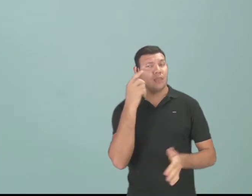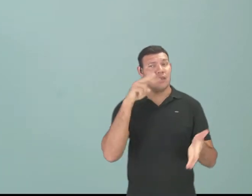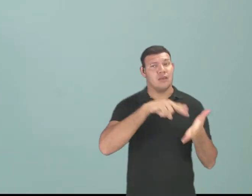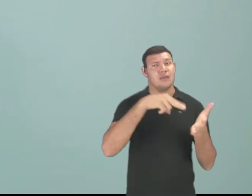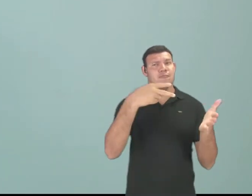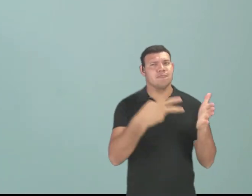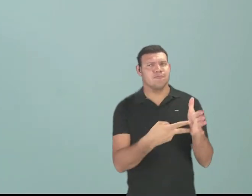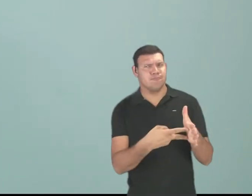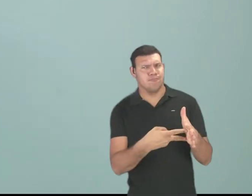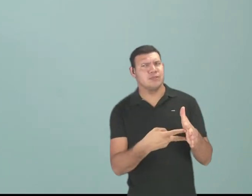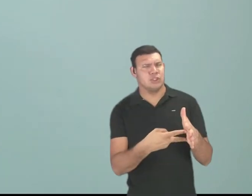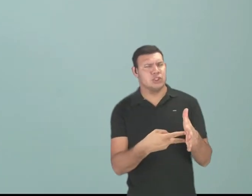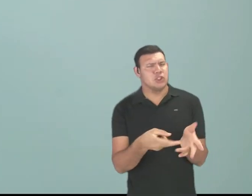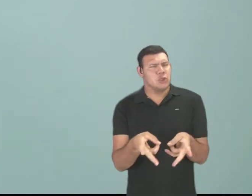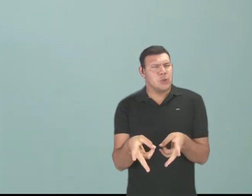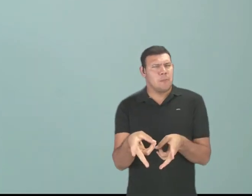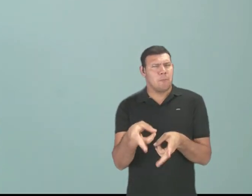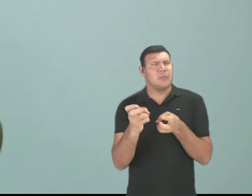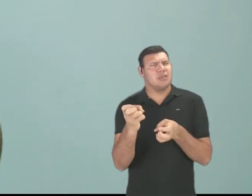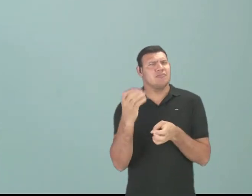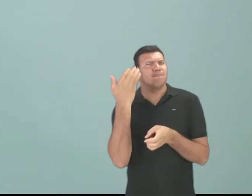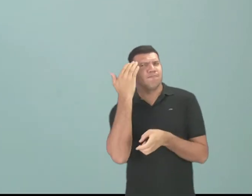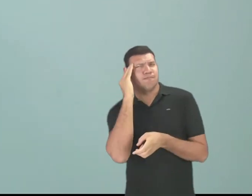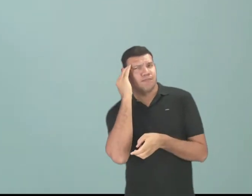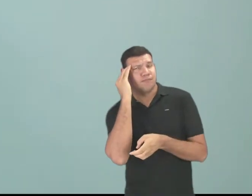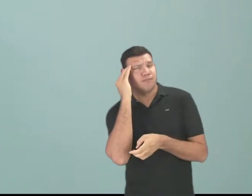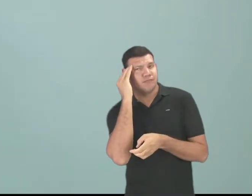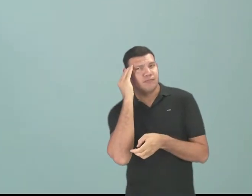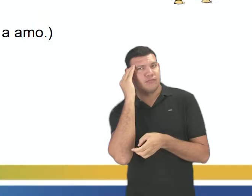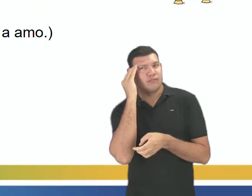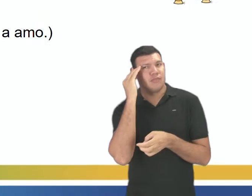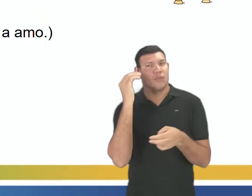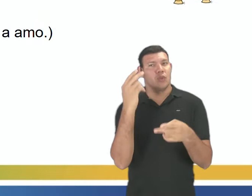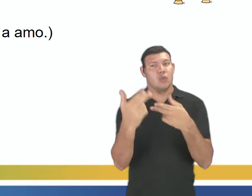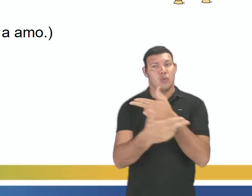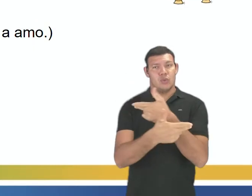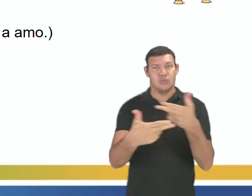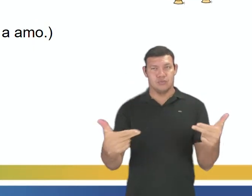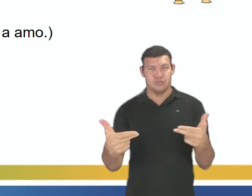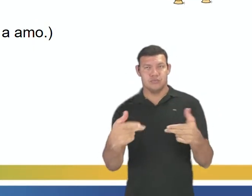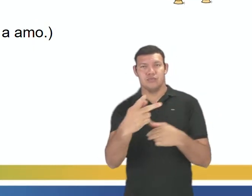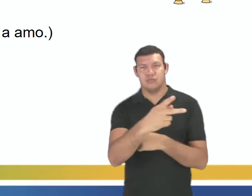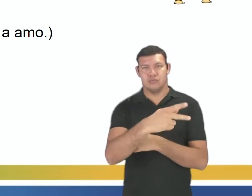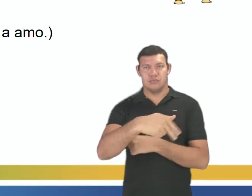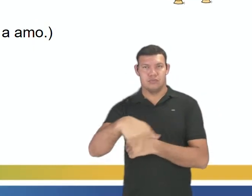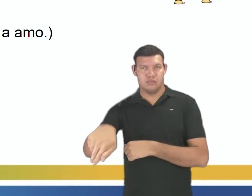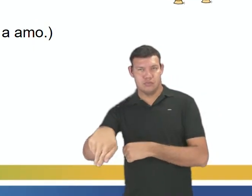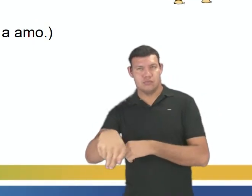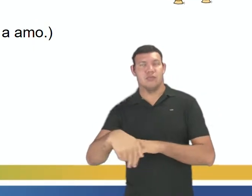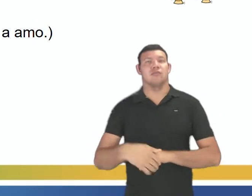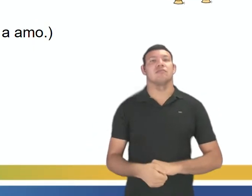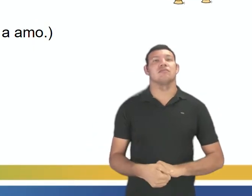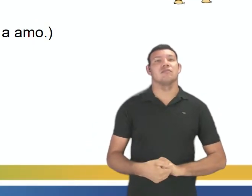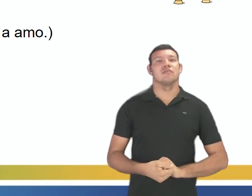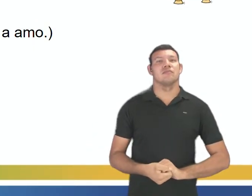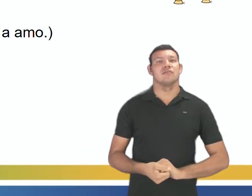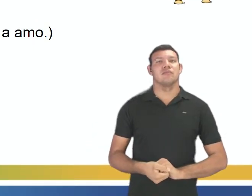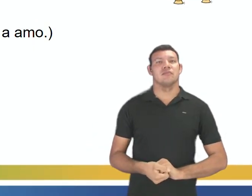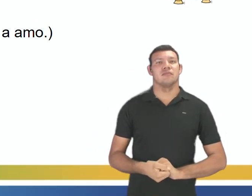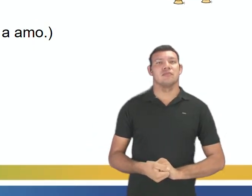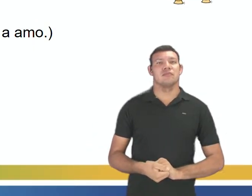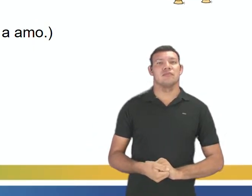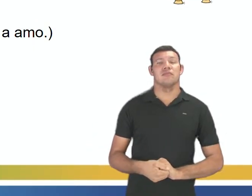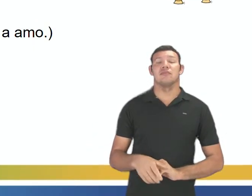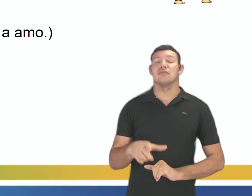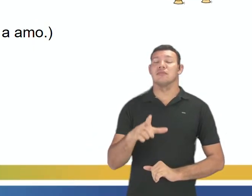consiga entender o que são os pronomes objetos, né? Então vamos lá comigo na tela. Os object pronouns, ou pronomes